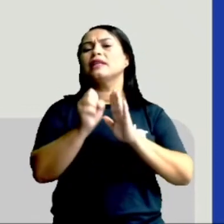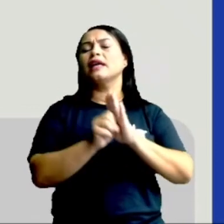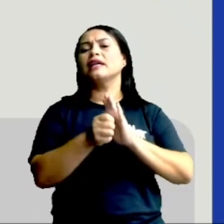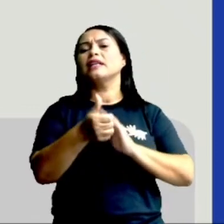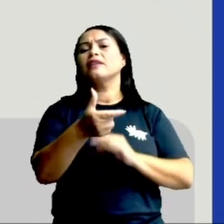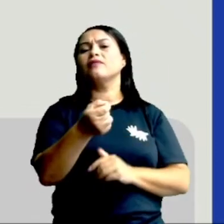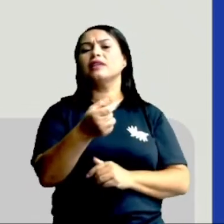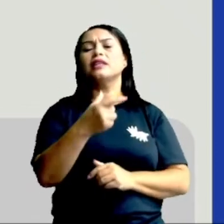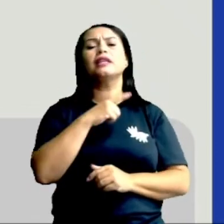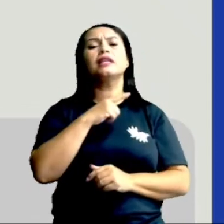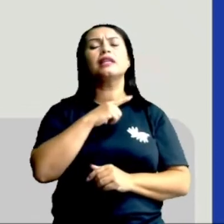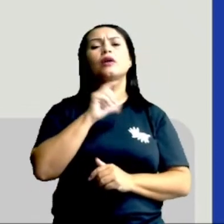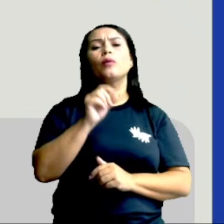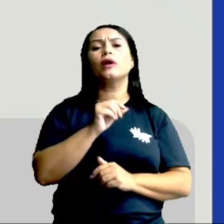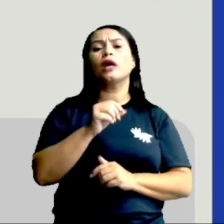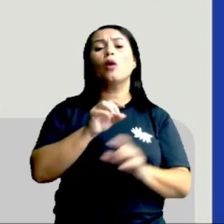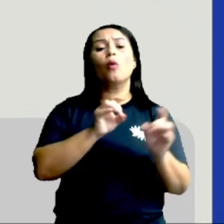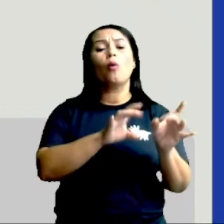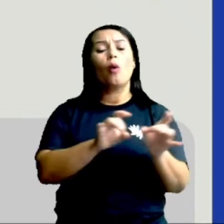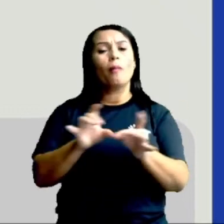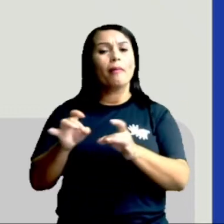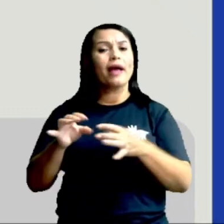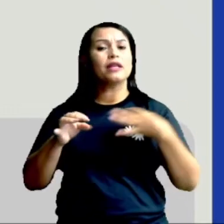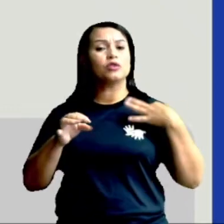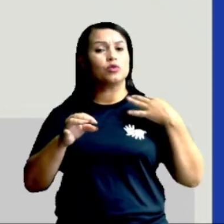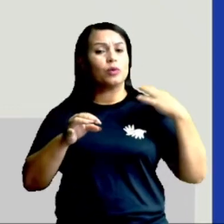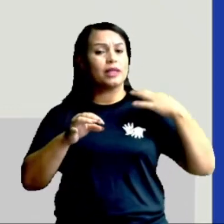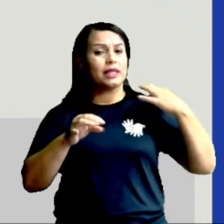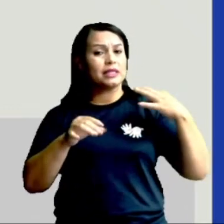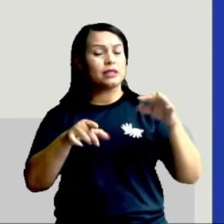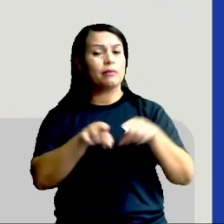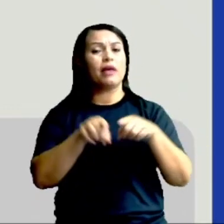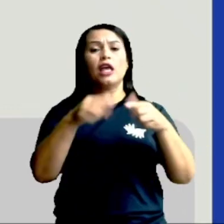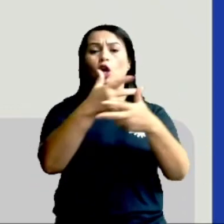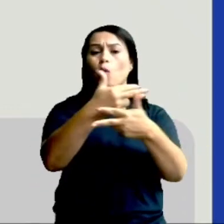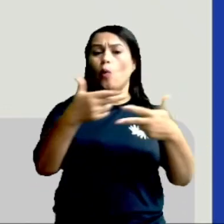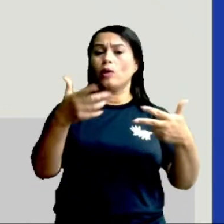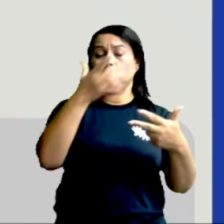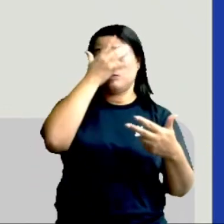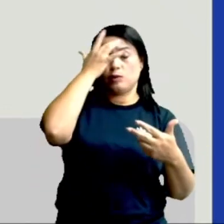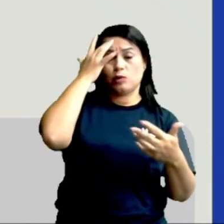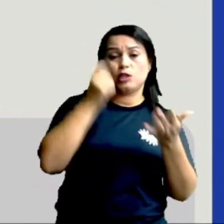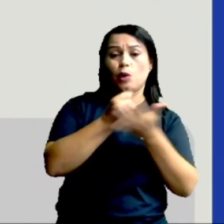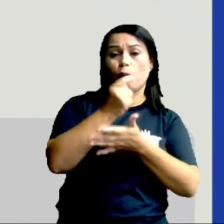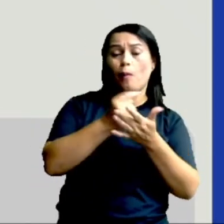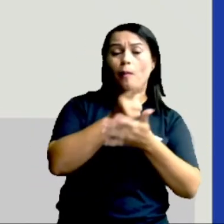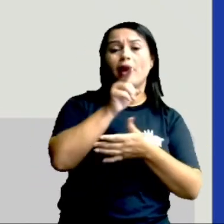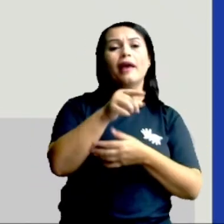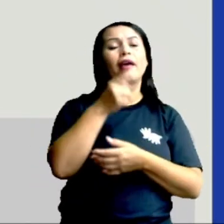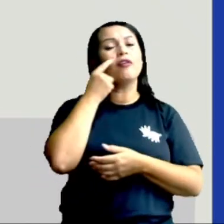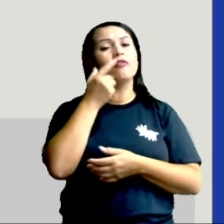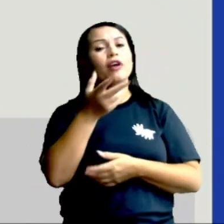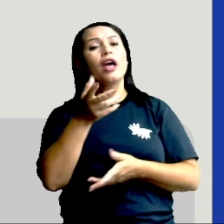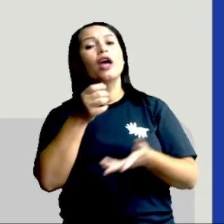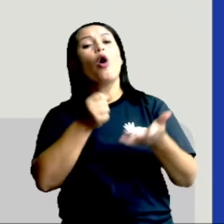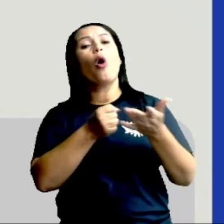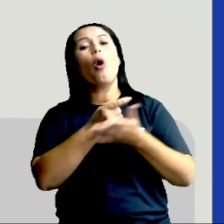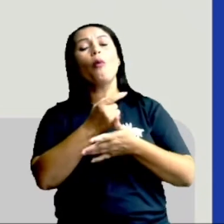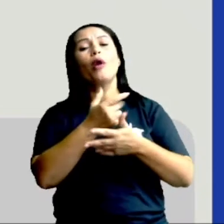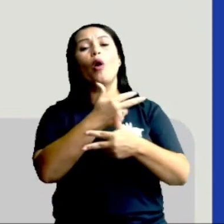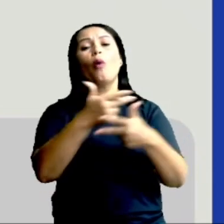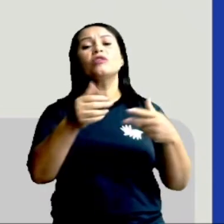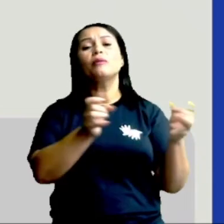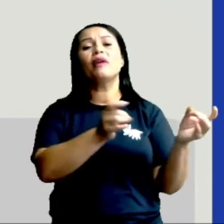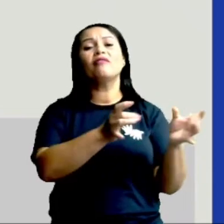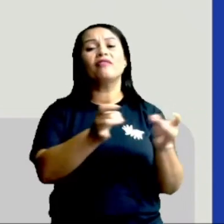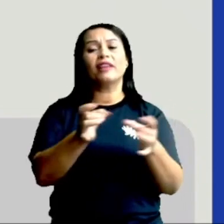comércio atacadista, especializado em tecidos e armarinhos, onde os clientes buscavam as mercadorias para revendê-la. Então